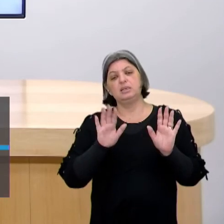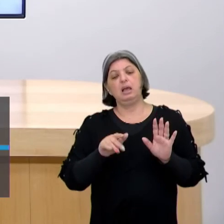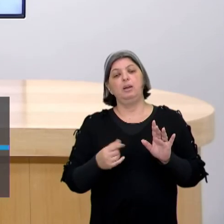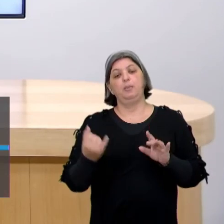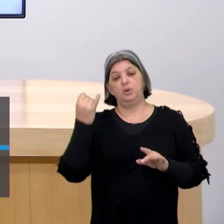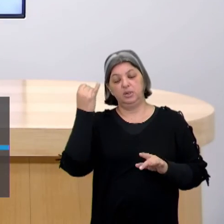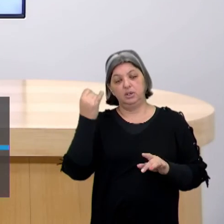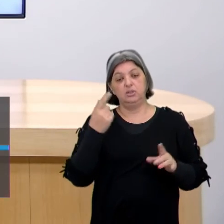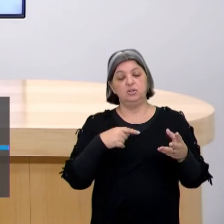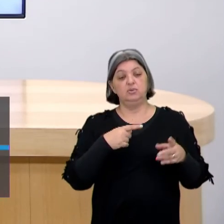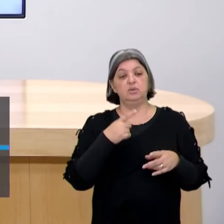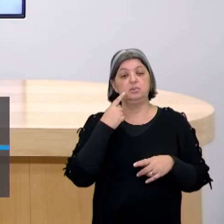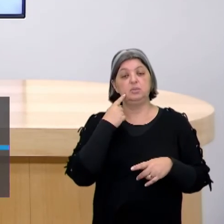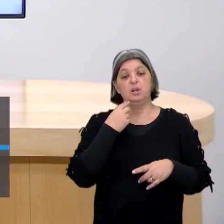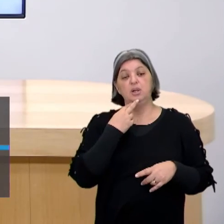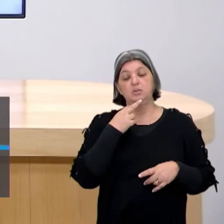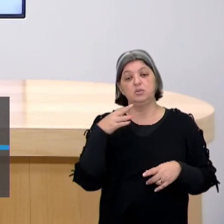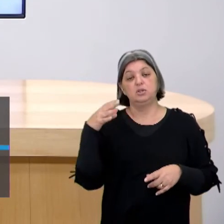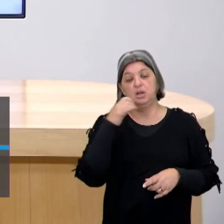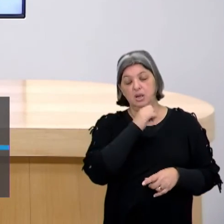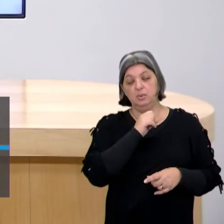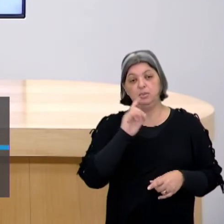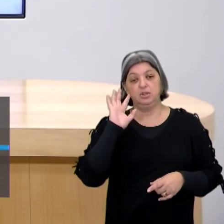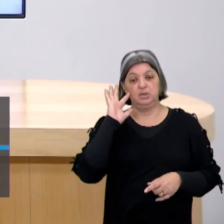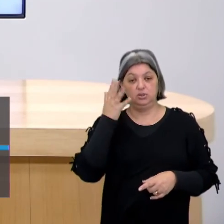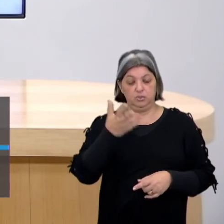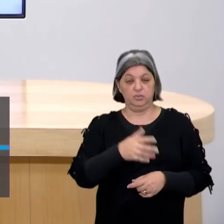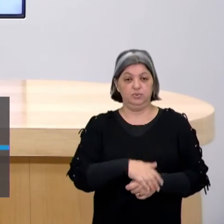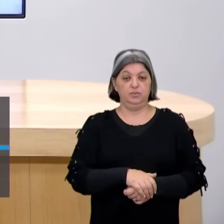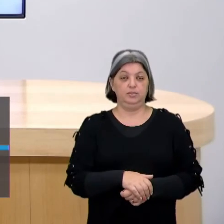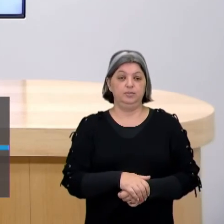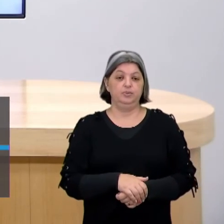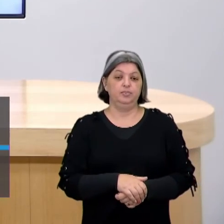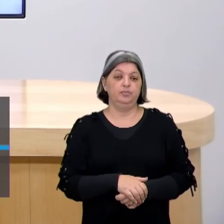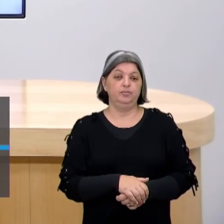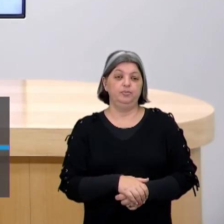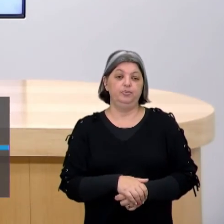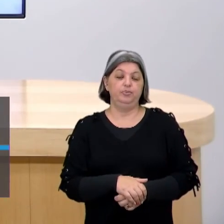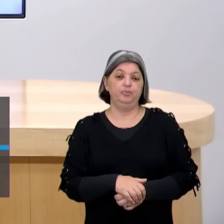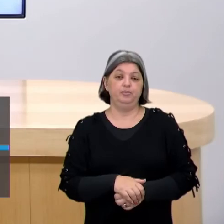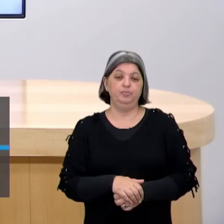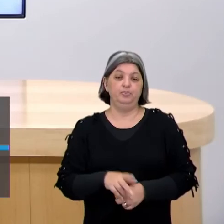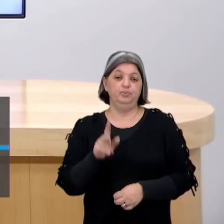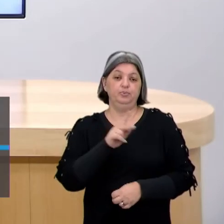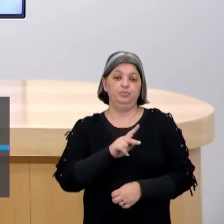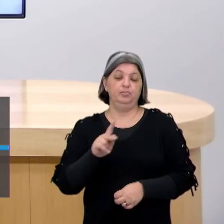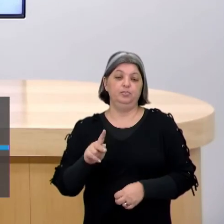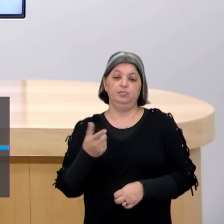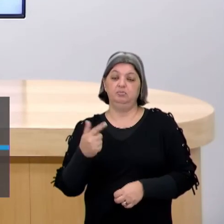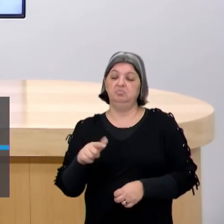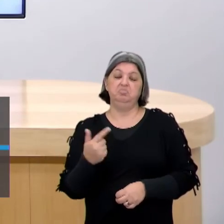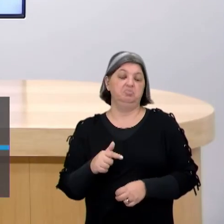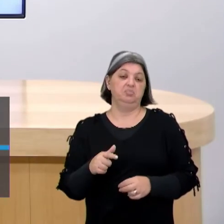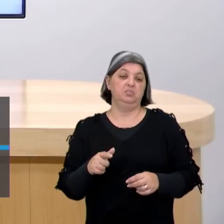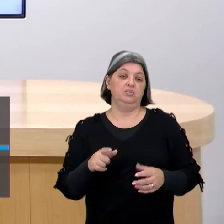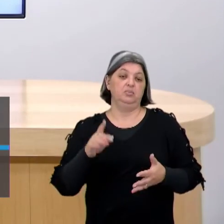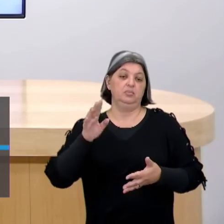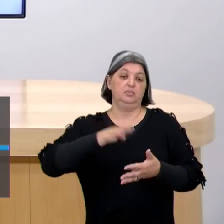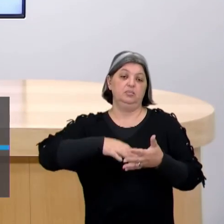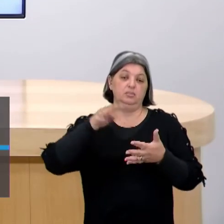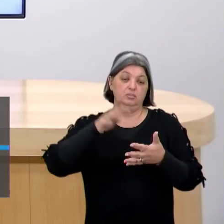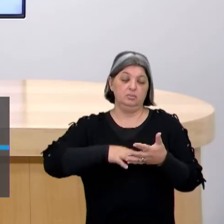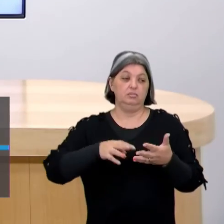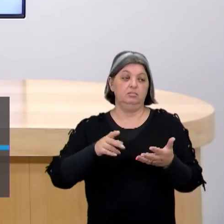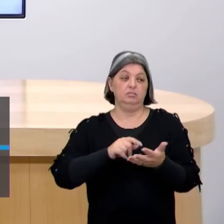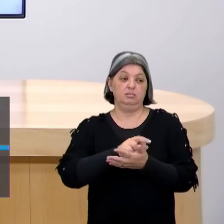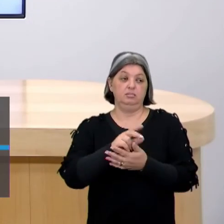vai buscar essas resoluções, né? Eu tinha um professor que ele falava assim, não existe programa, não existe computador, não